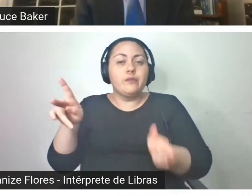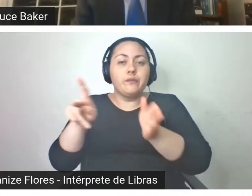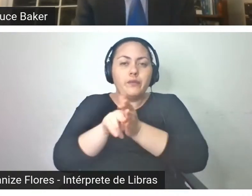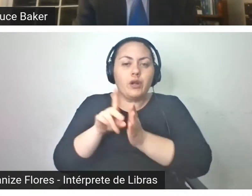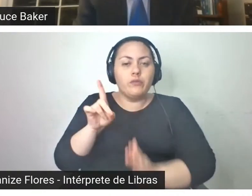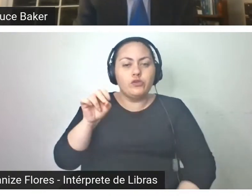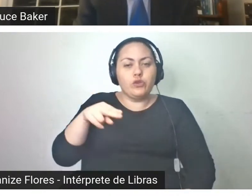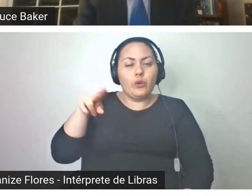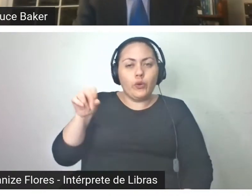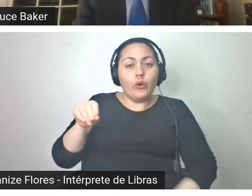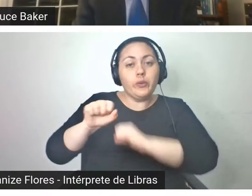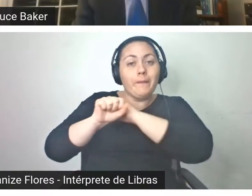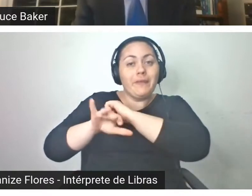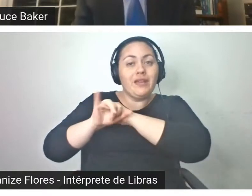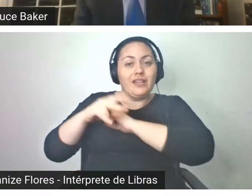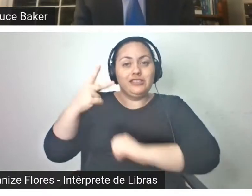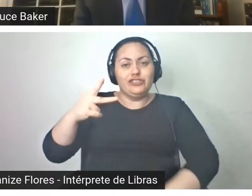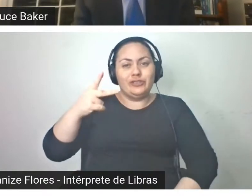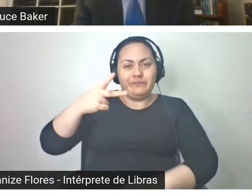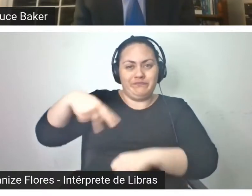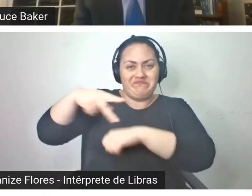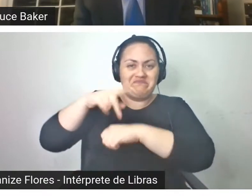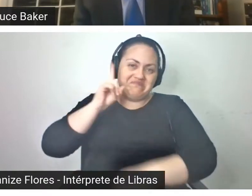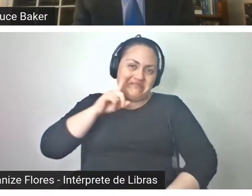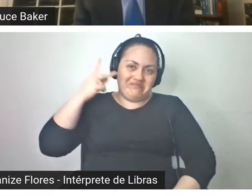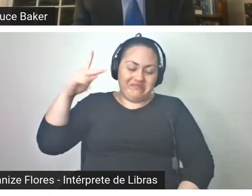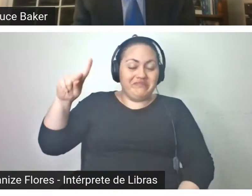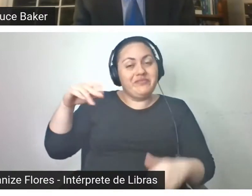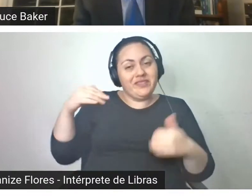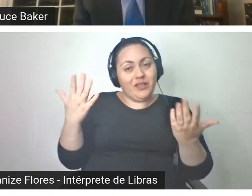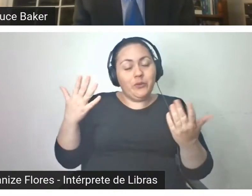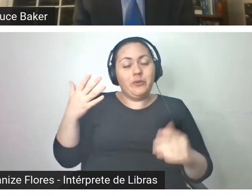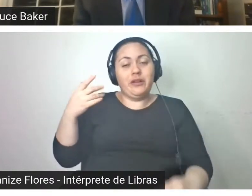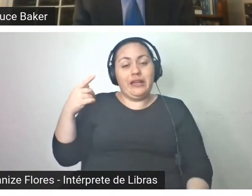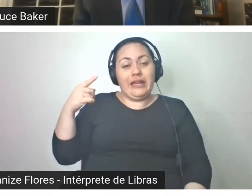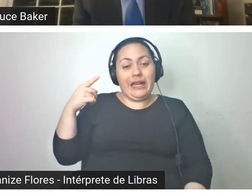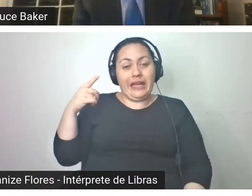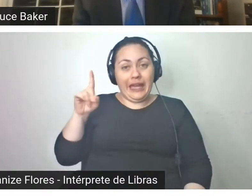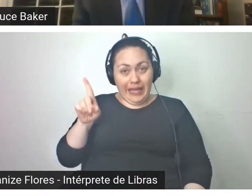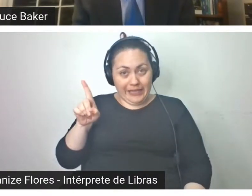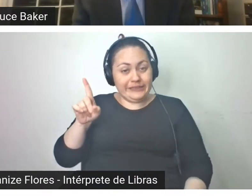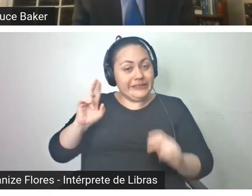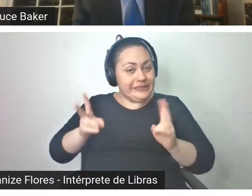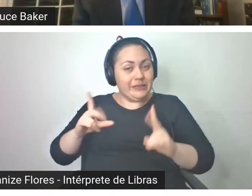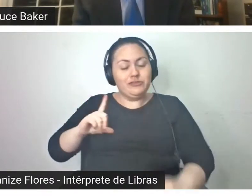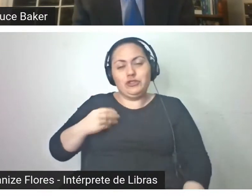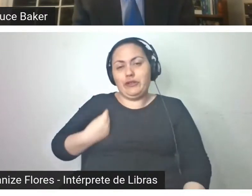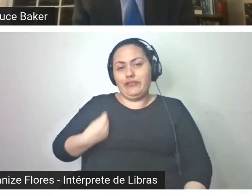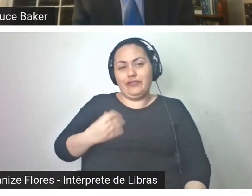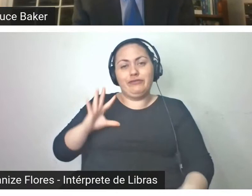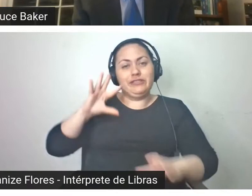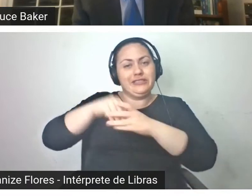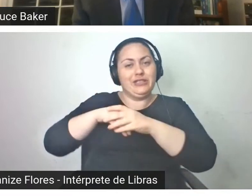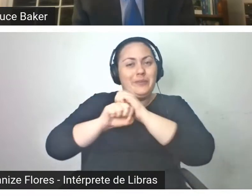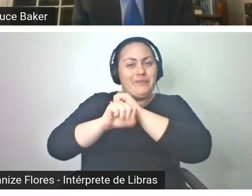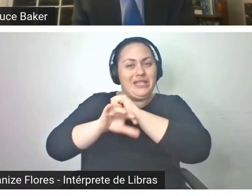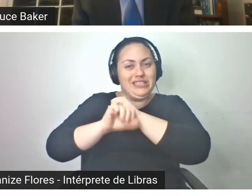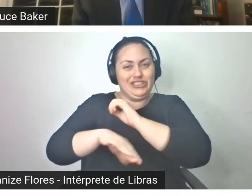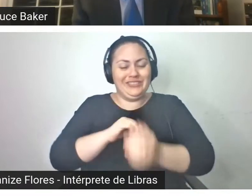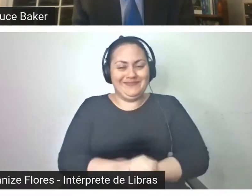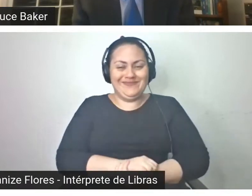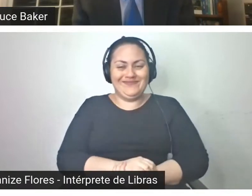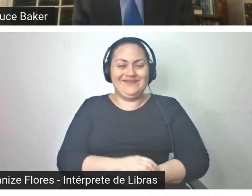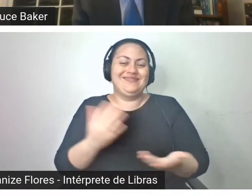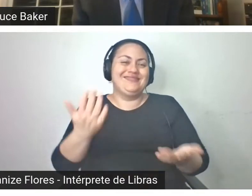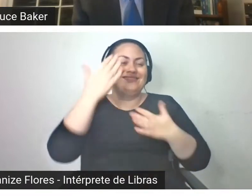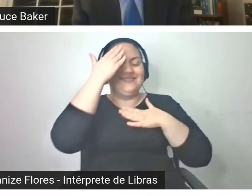grande mídia no país. Então ele indiretamente estava sempre na mídia, né? Eu agradeço muito,